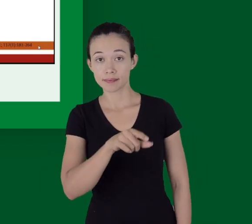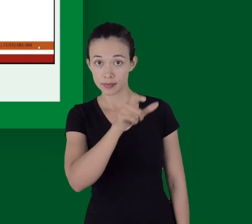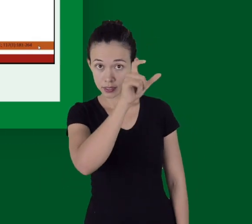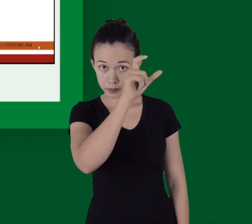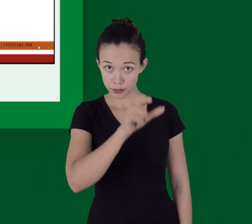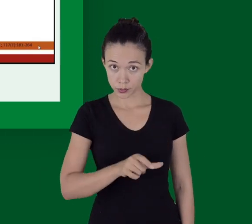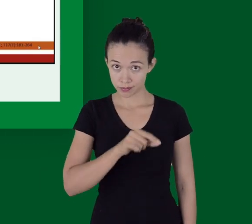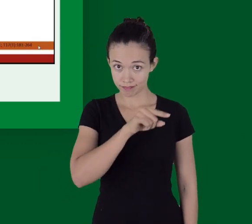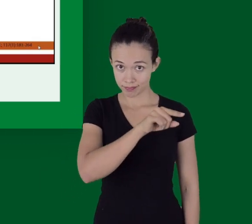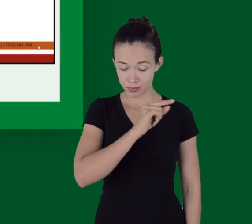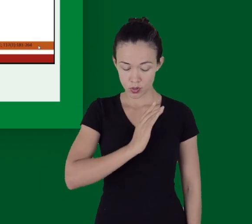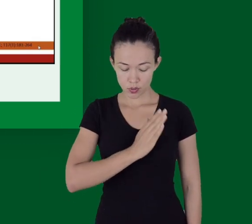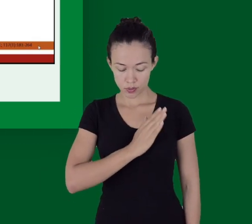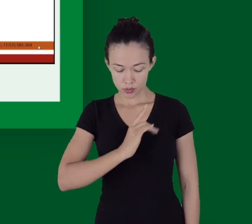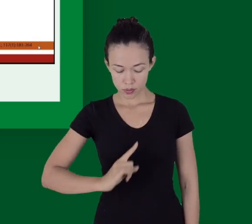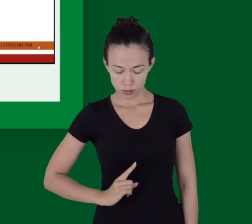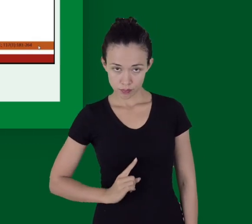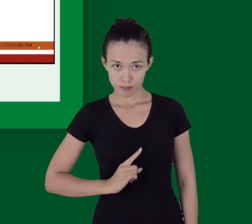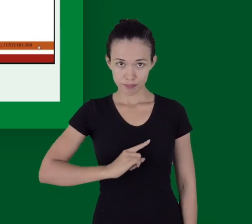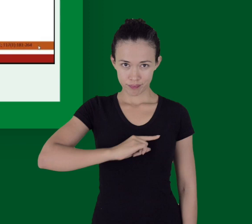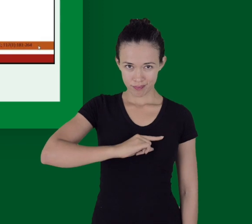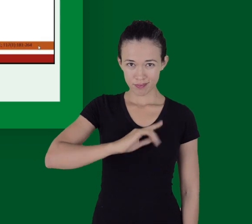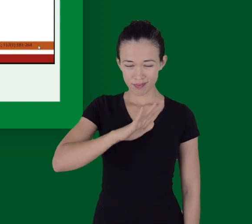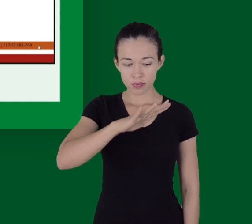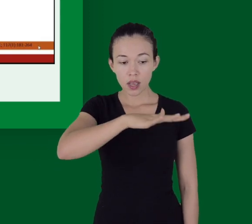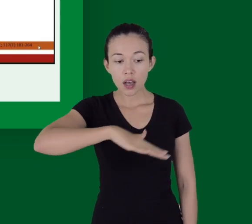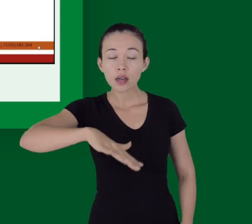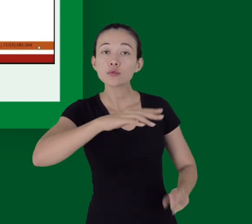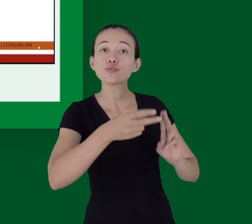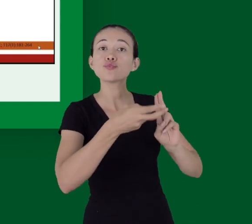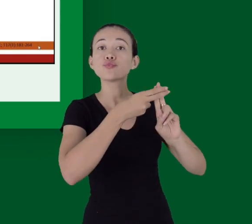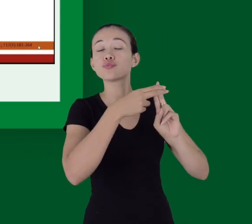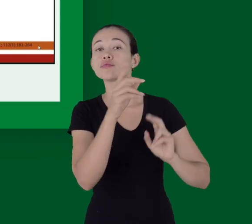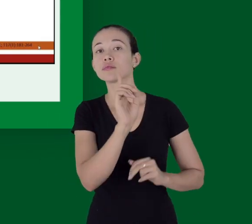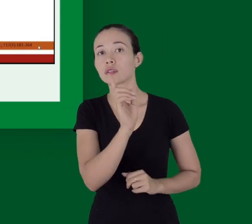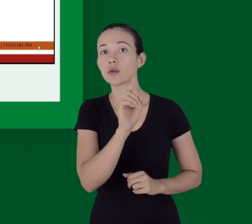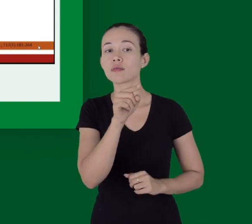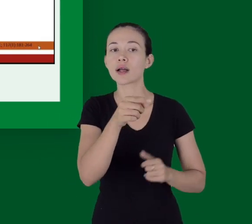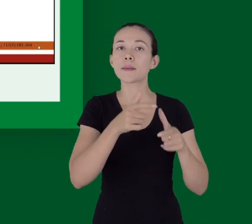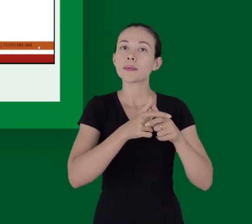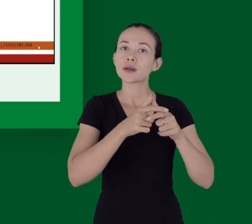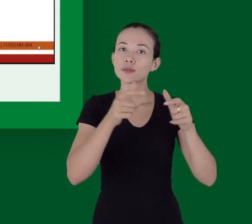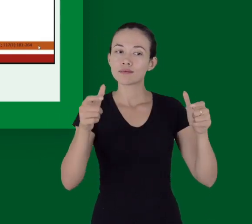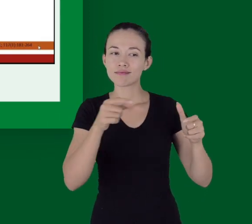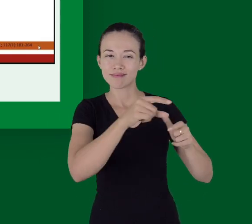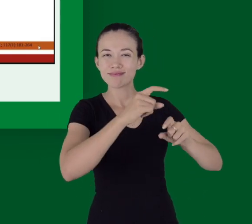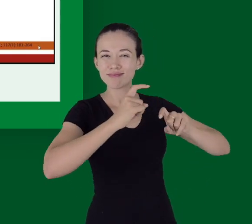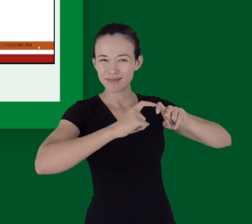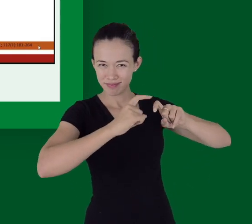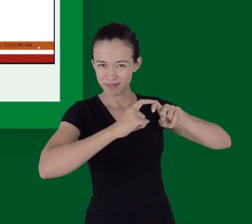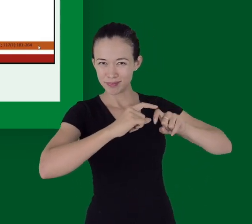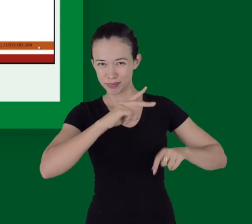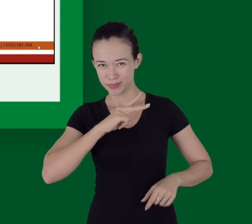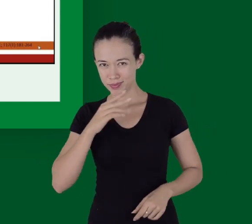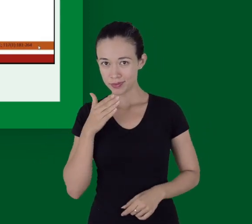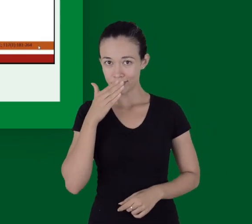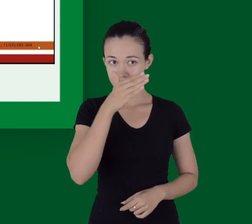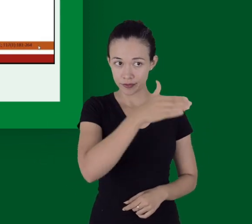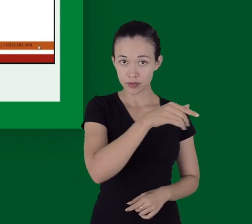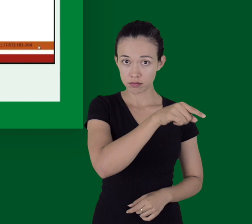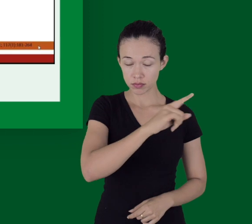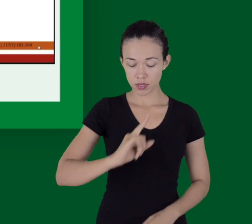né, vai para angioplastia rápido, angioplastia primária, aí na sala de hemodinâmica eles complementam o